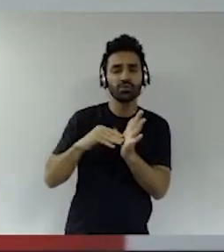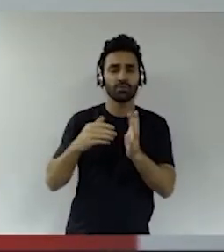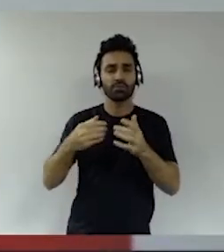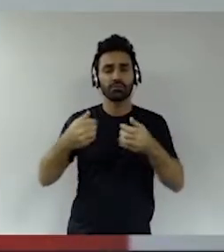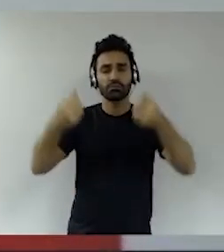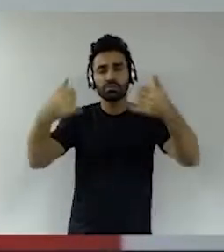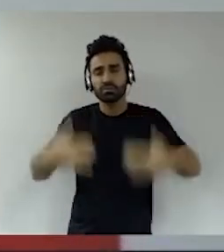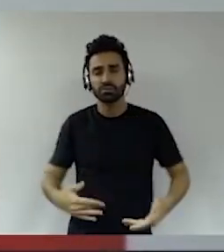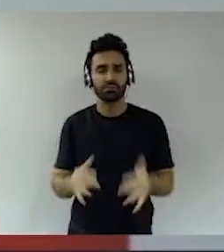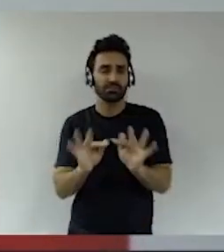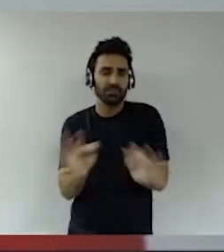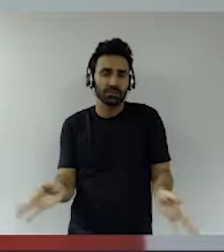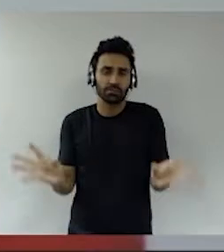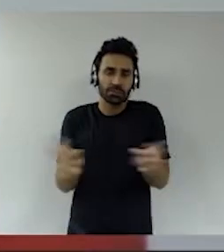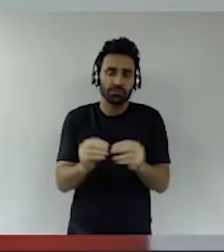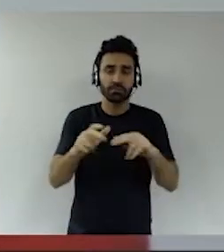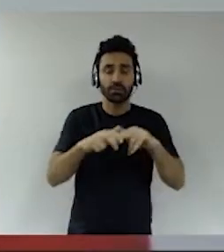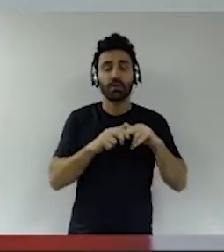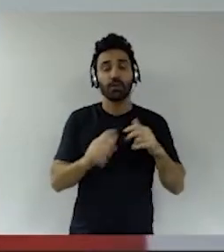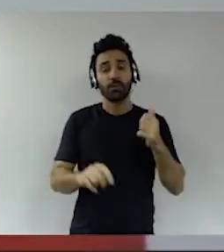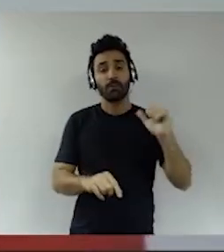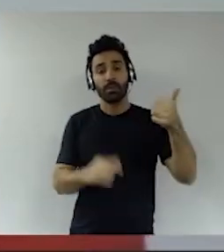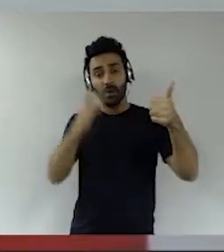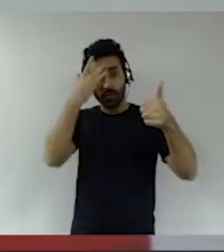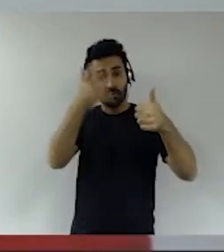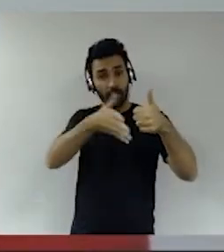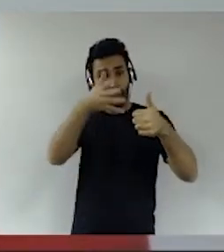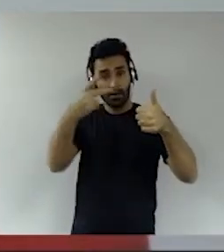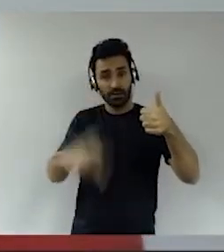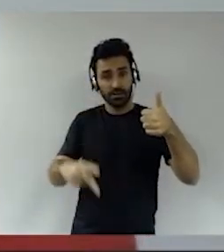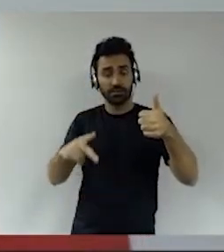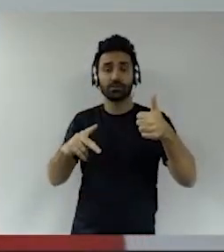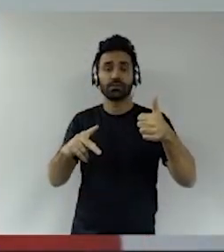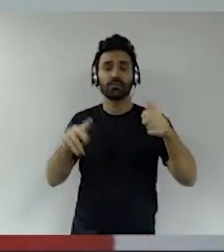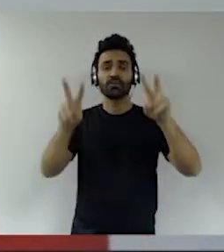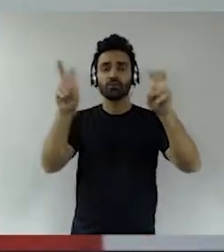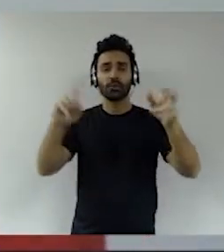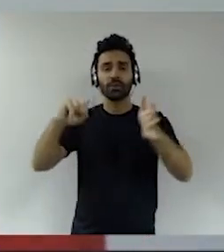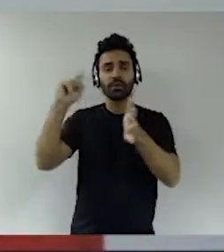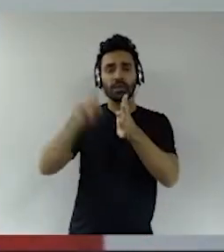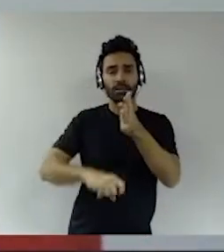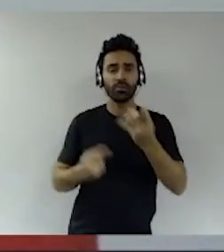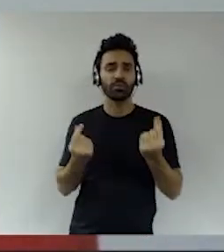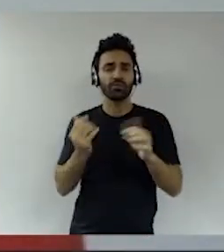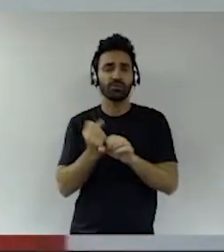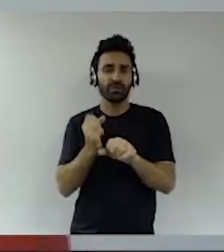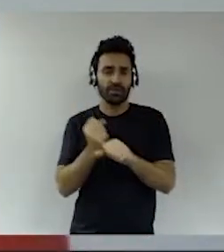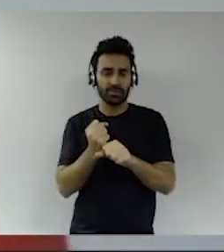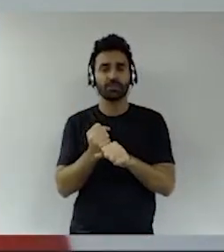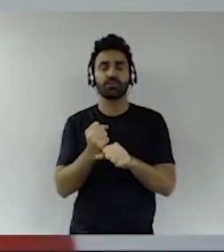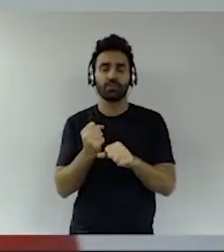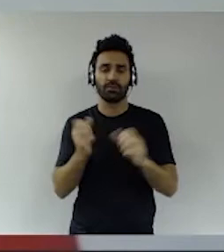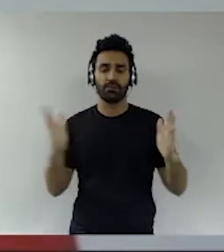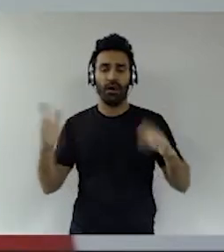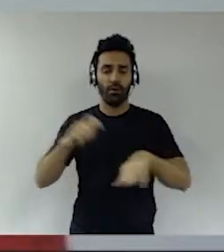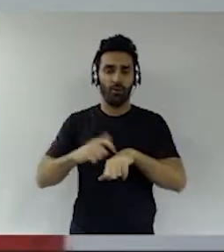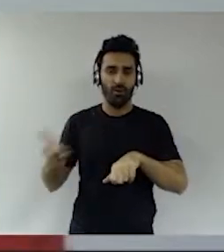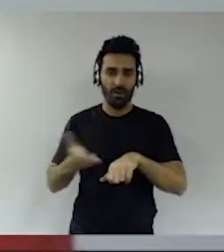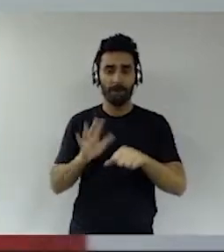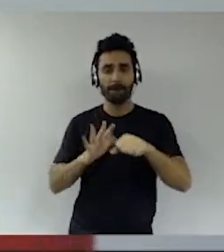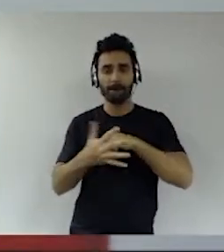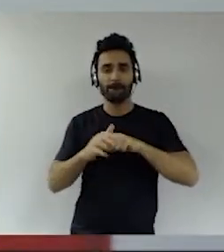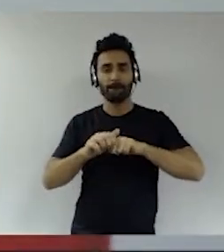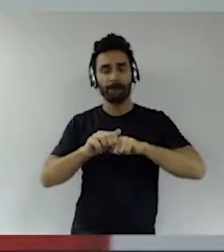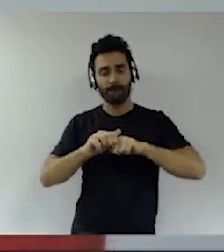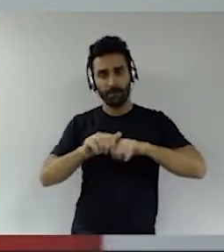satisfação, apresento o primeiro palestrante do nosso painel Tributos e Finanças em Tempos de Pandemia, Dr.